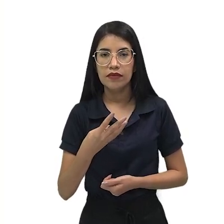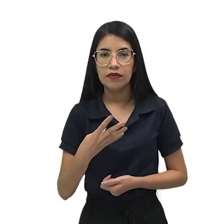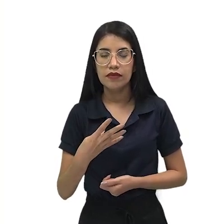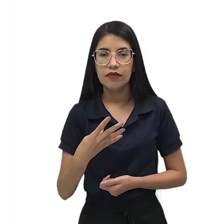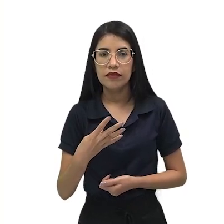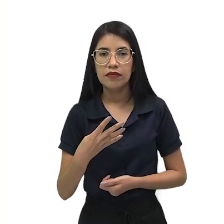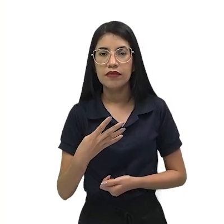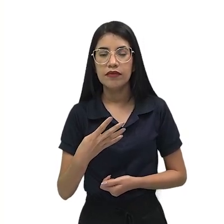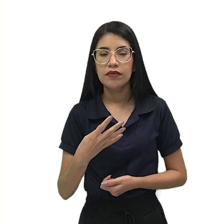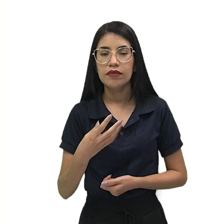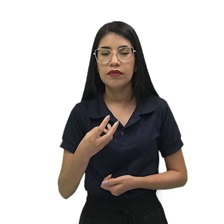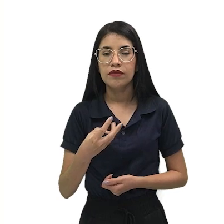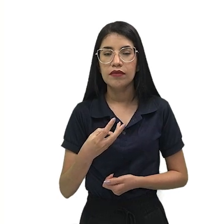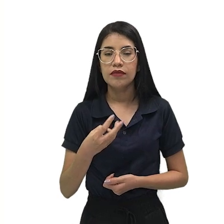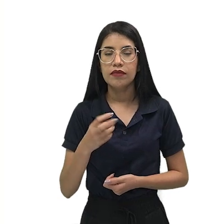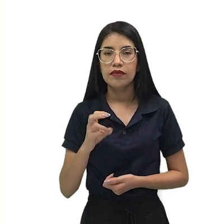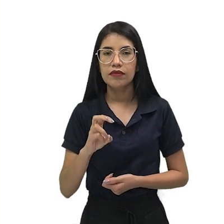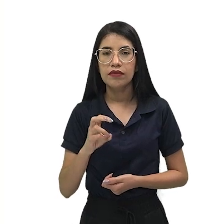7,64